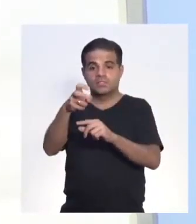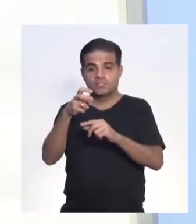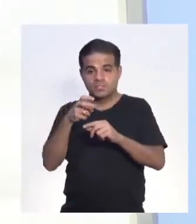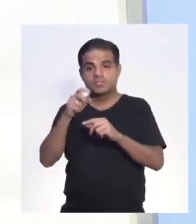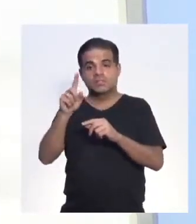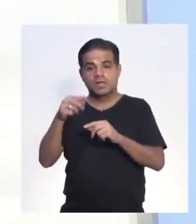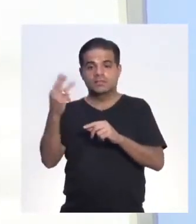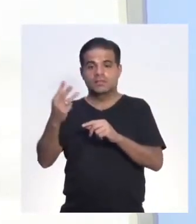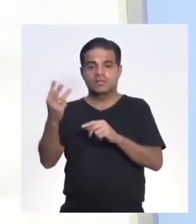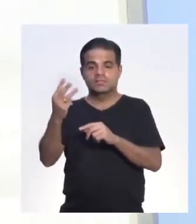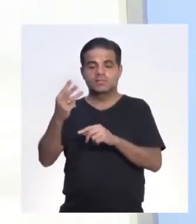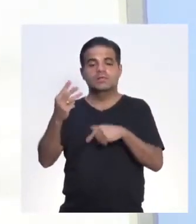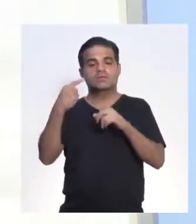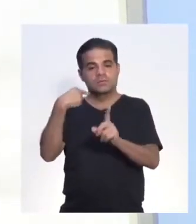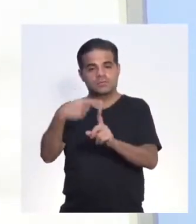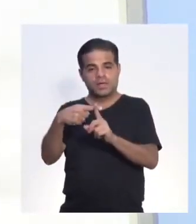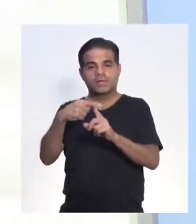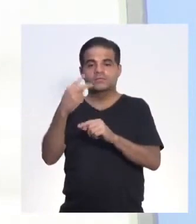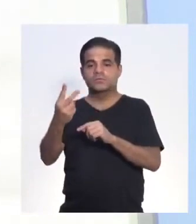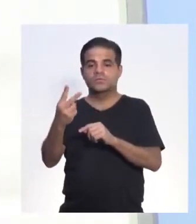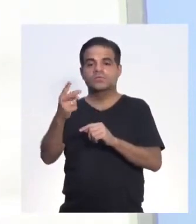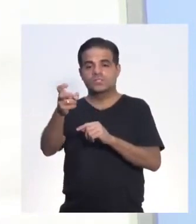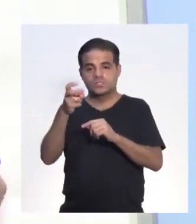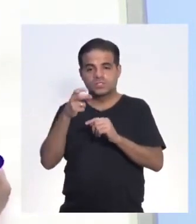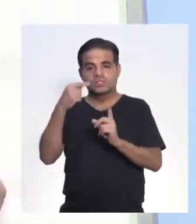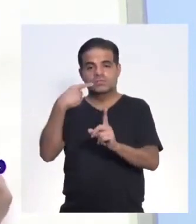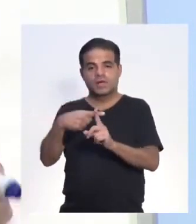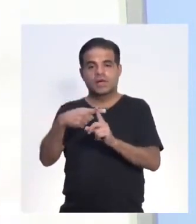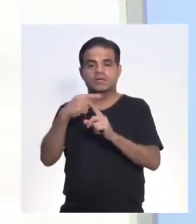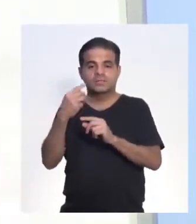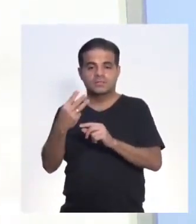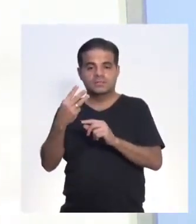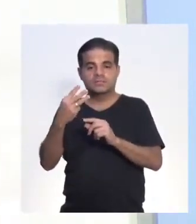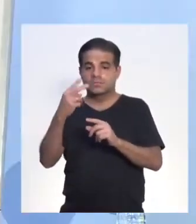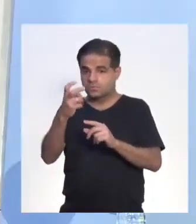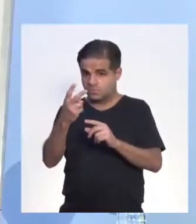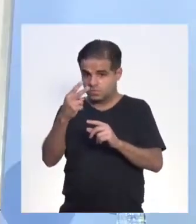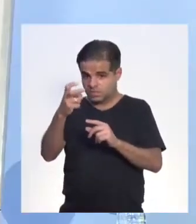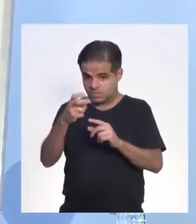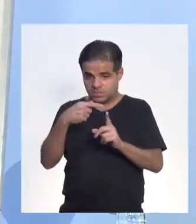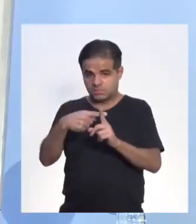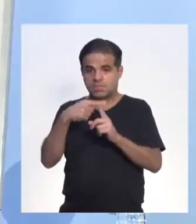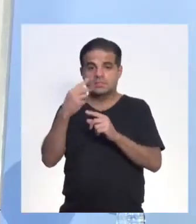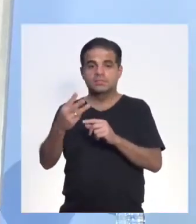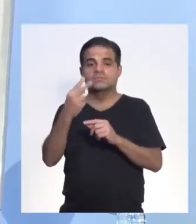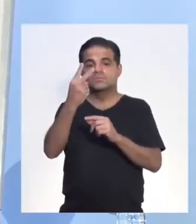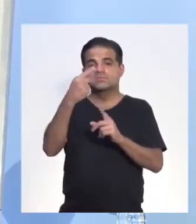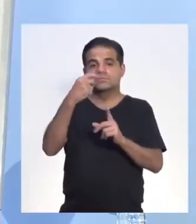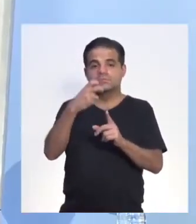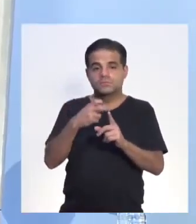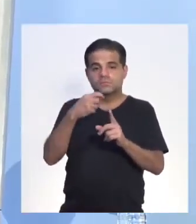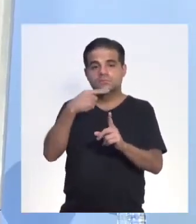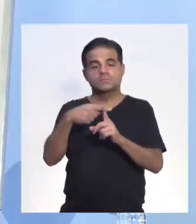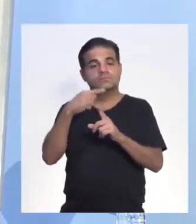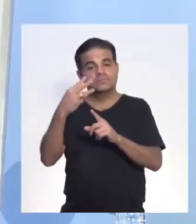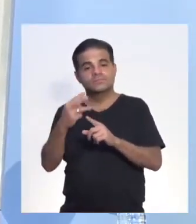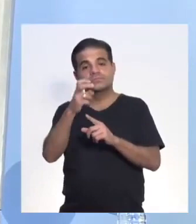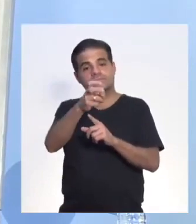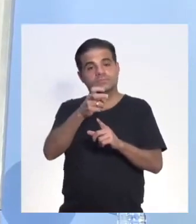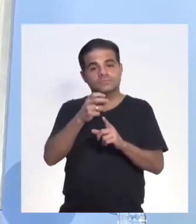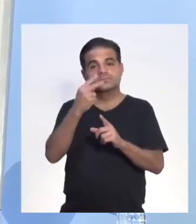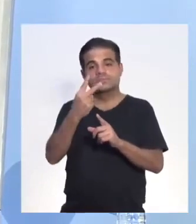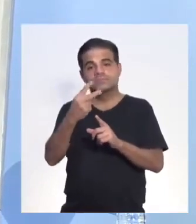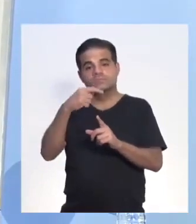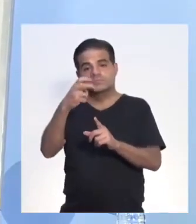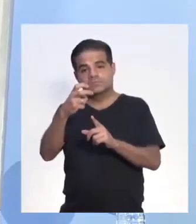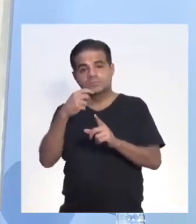que é o terceiro. E mais 2x mais 3. Então, eu anotei x, 2x mais 3, x e